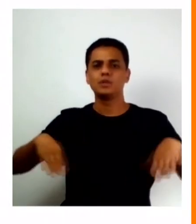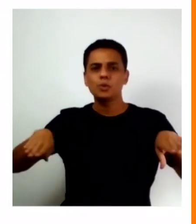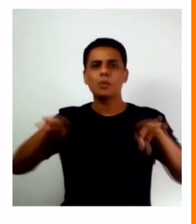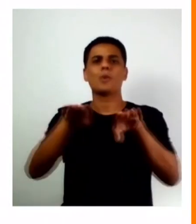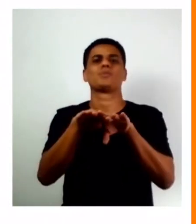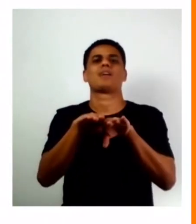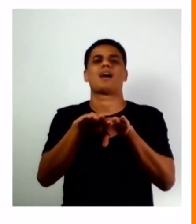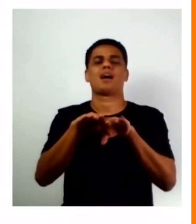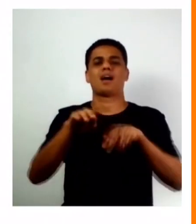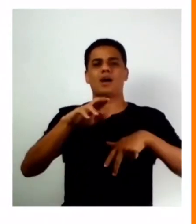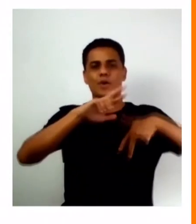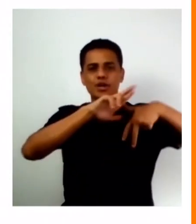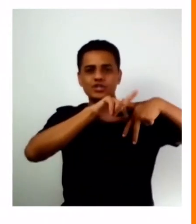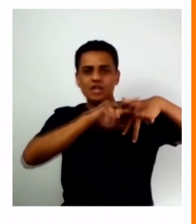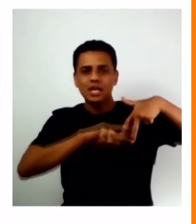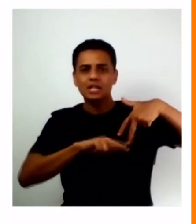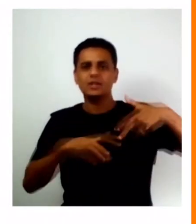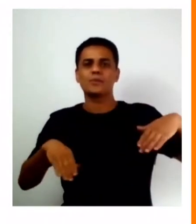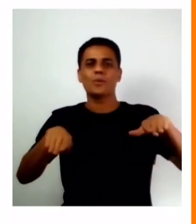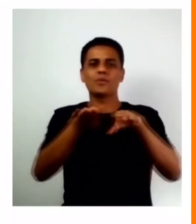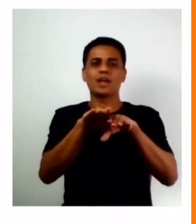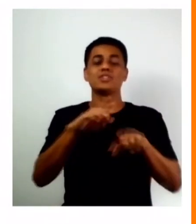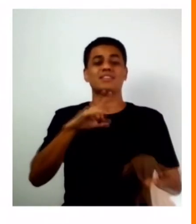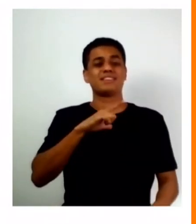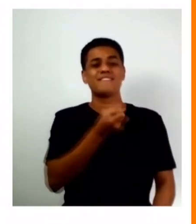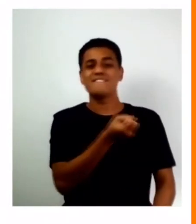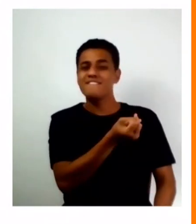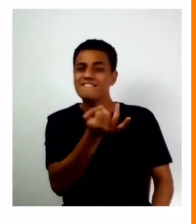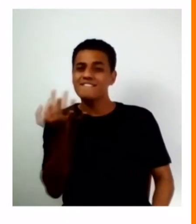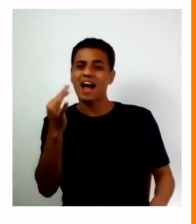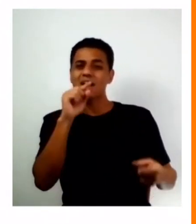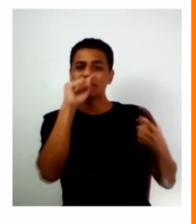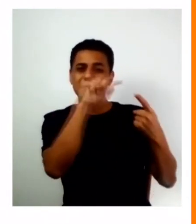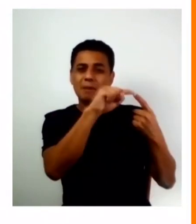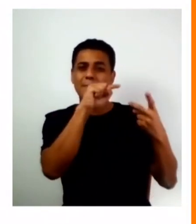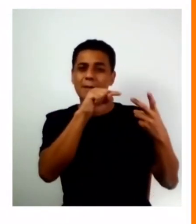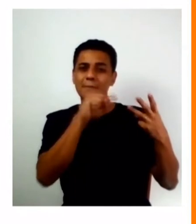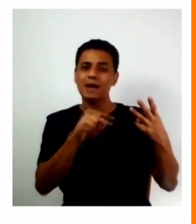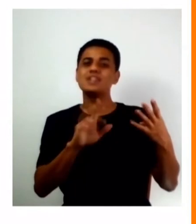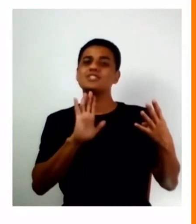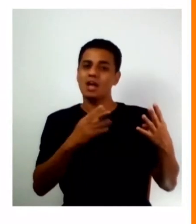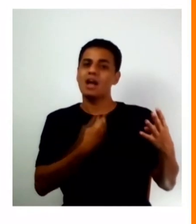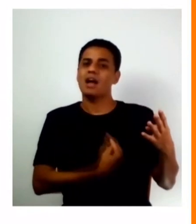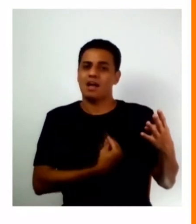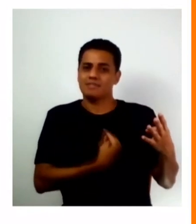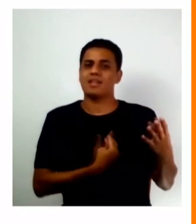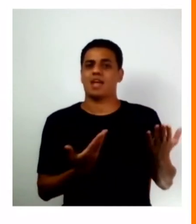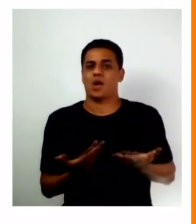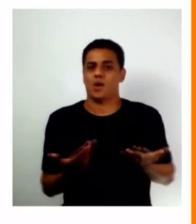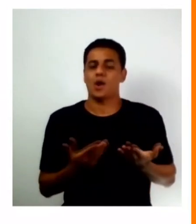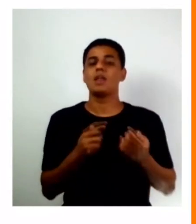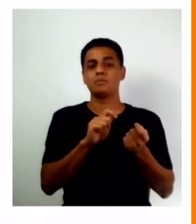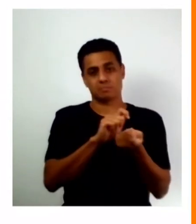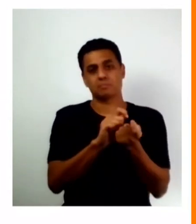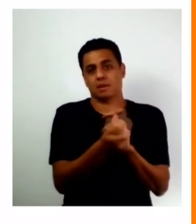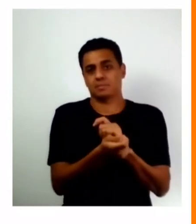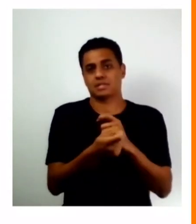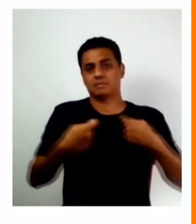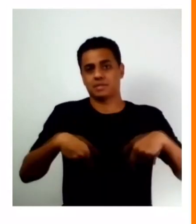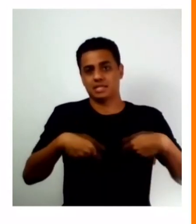gênero, etc. Há muitas coisas dessas que já existem assim na ODS. Temos que adaptá-los. Se